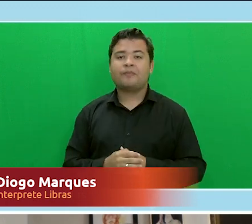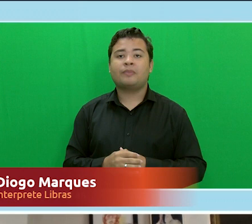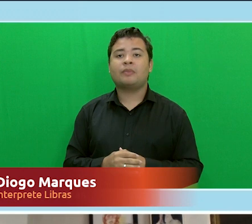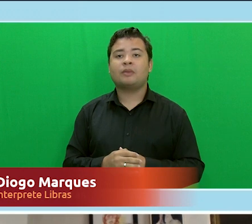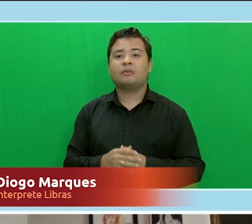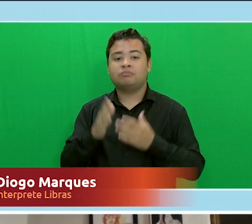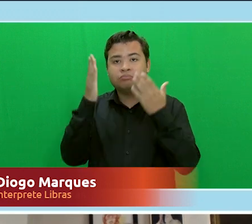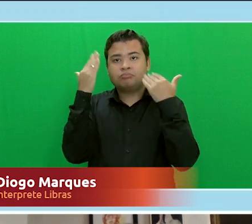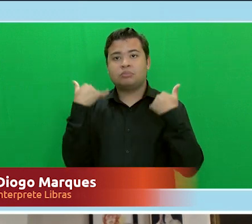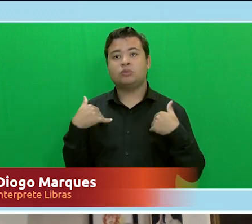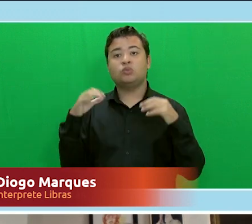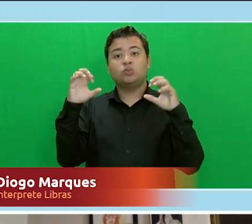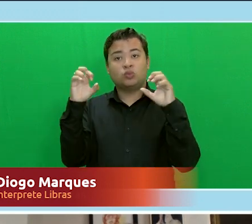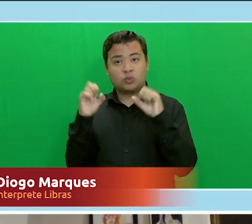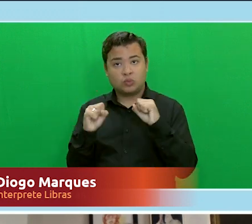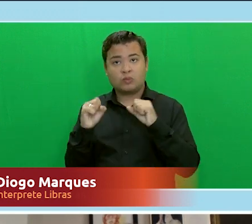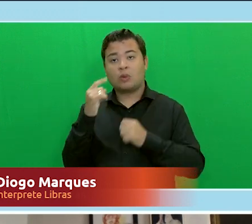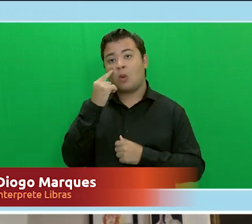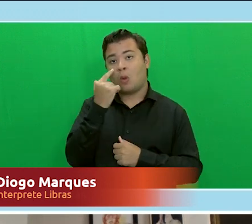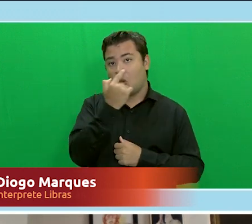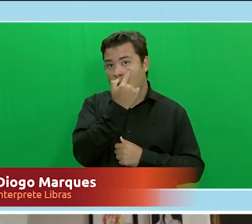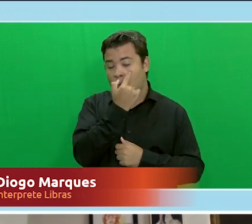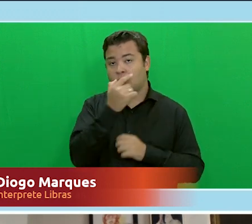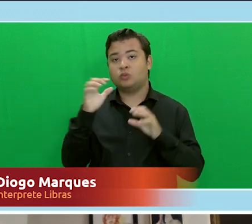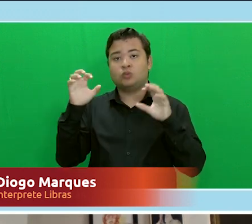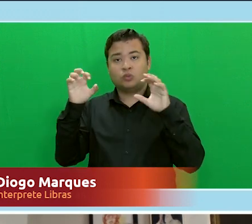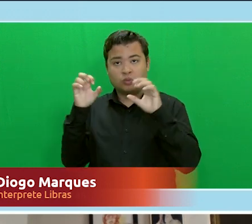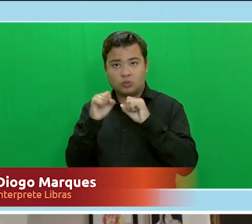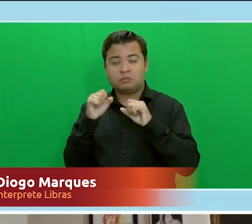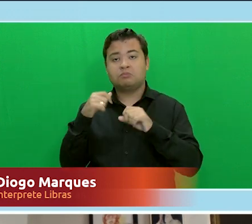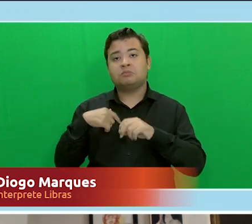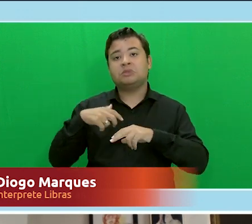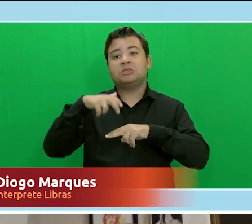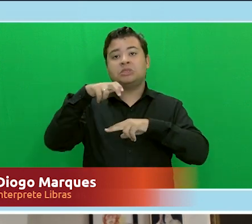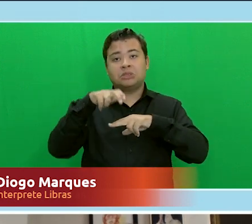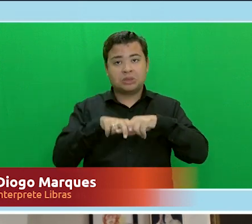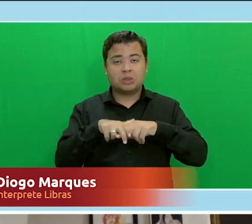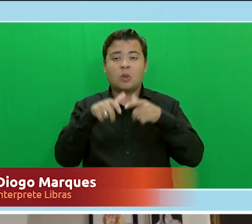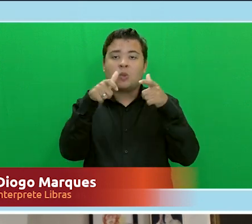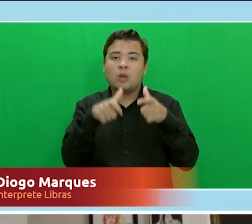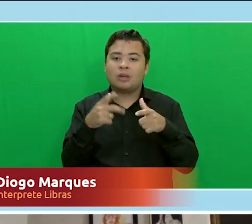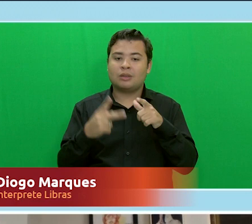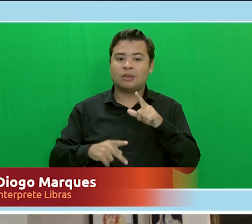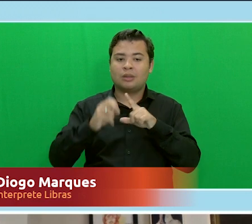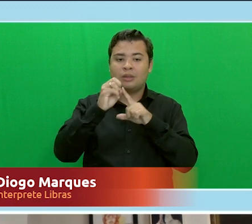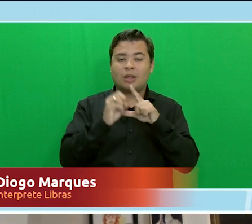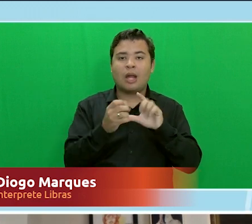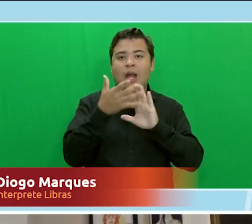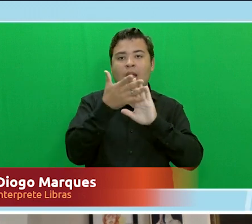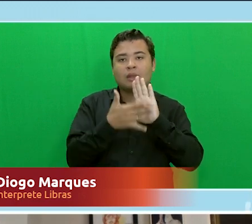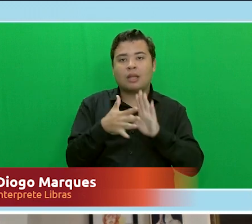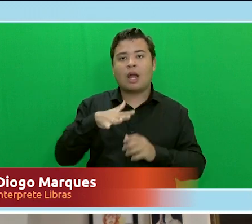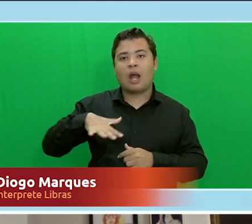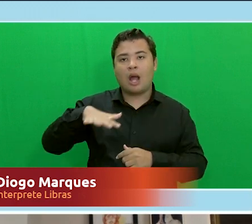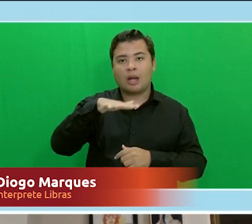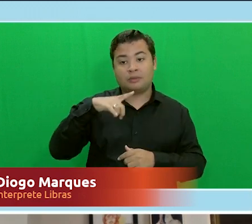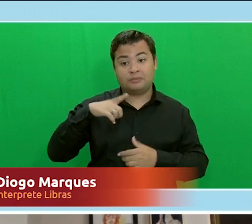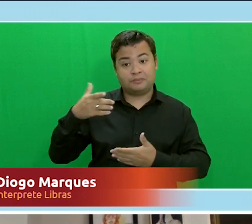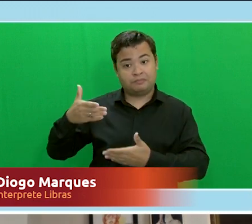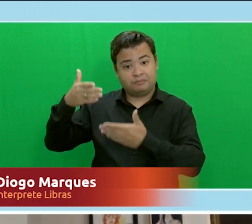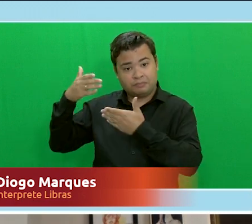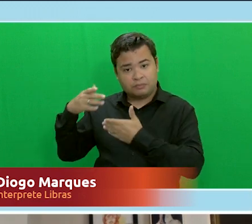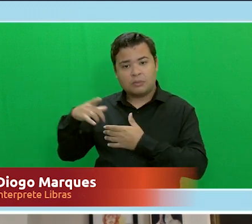tenho cabelos escuros abaixo dos ombros, olhos também escuros. Estou sentada na redação da TV UFG